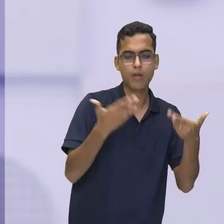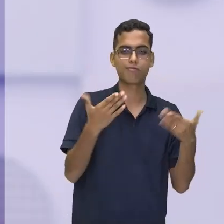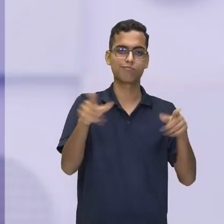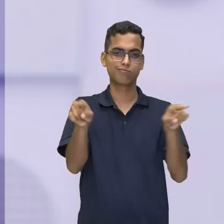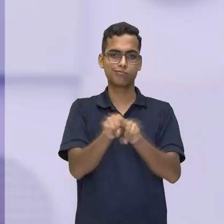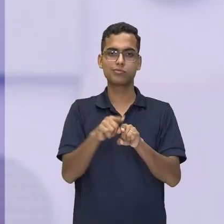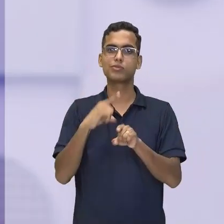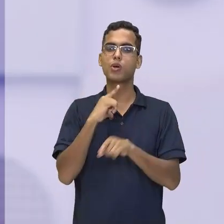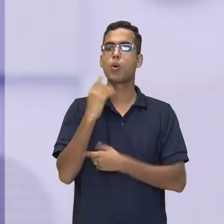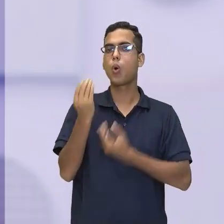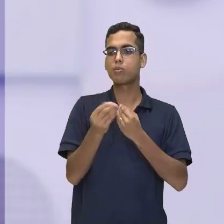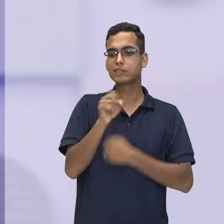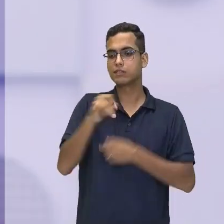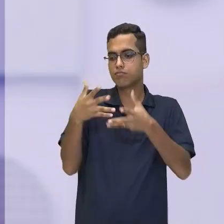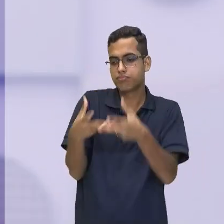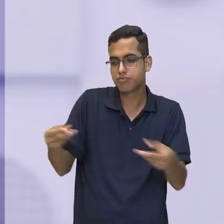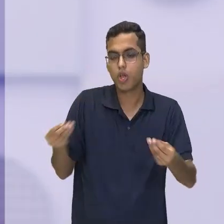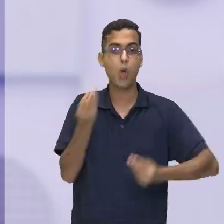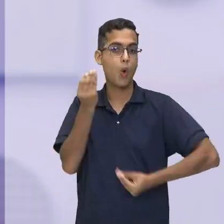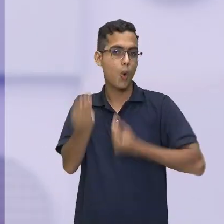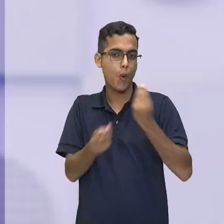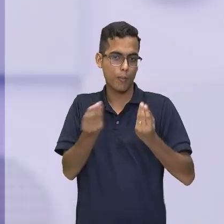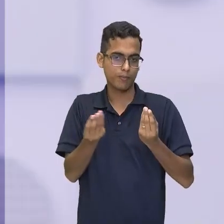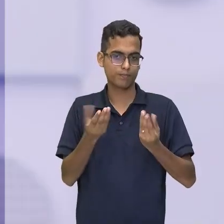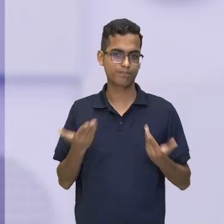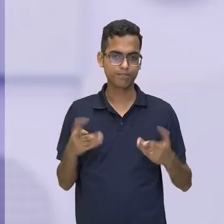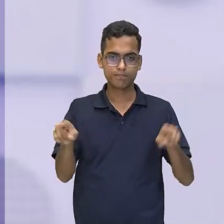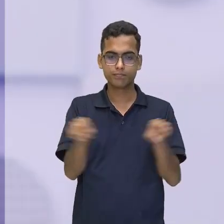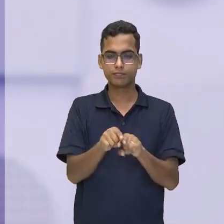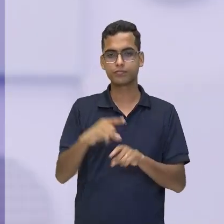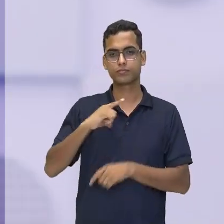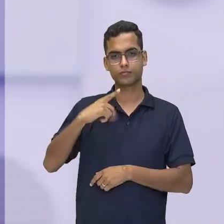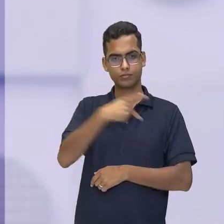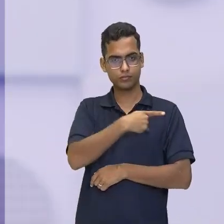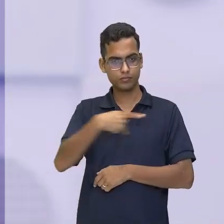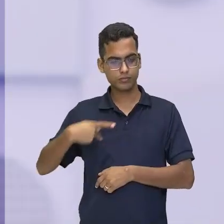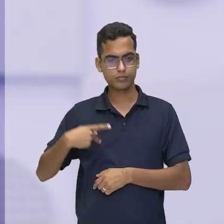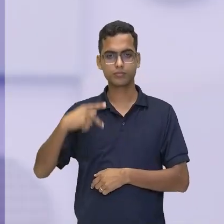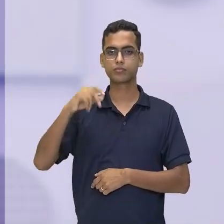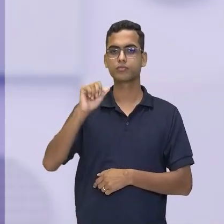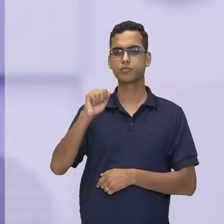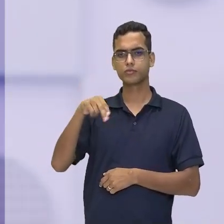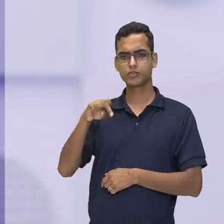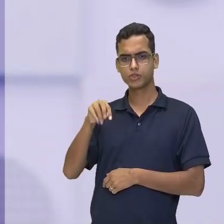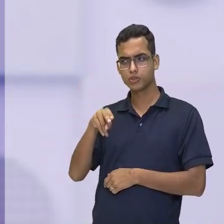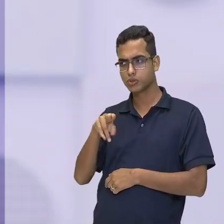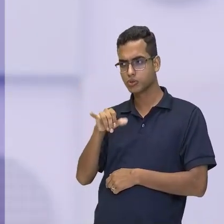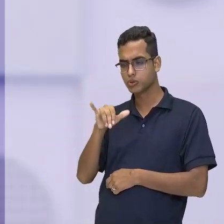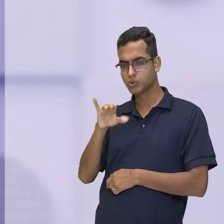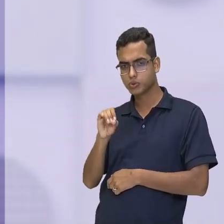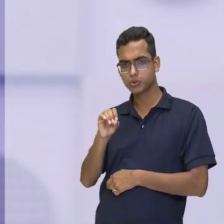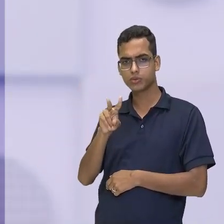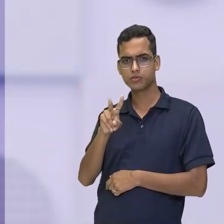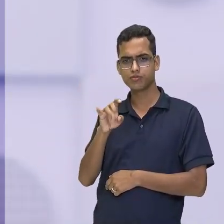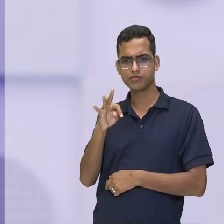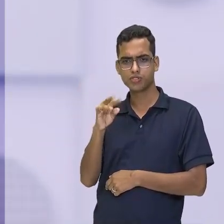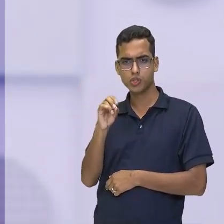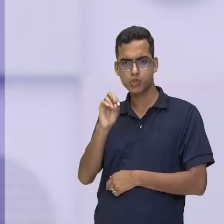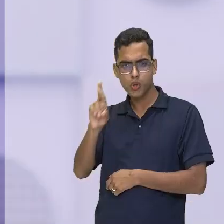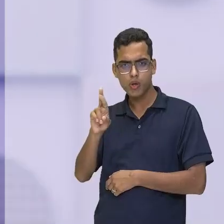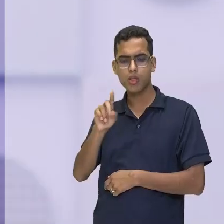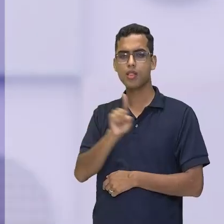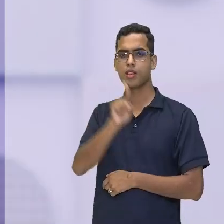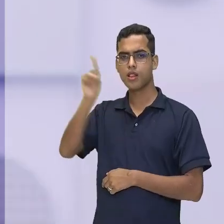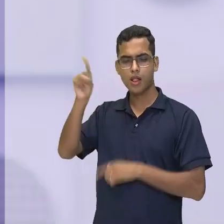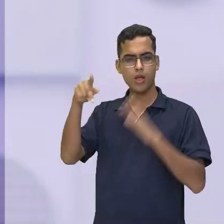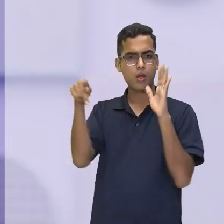mensagem, essa palavra amiga, né, do pastor Antônio Victor, que é de uma comunidade evangélica lá de Bragança,